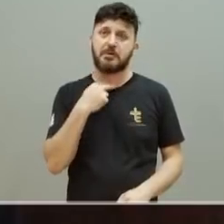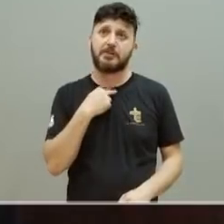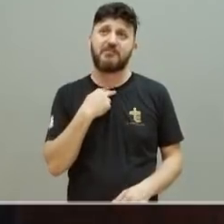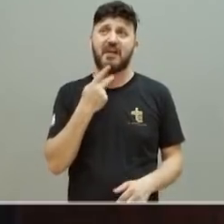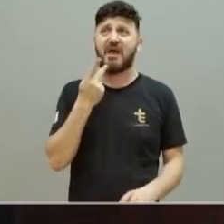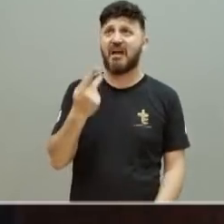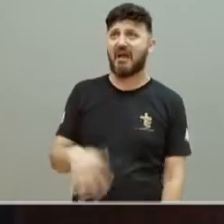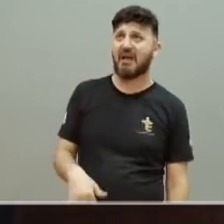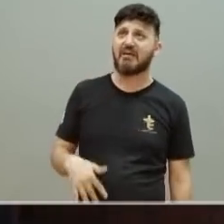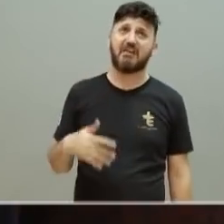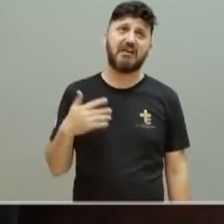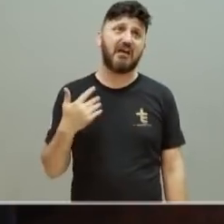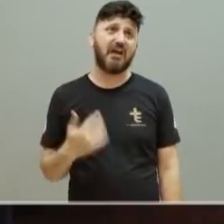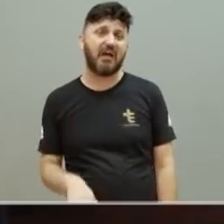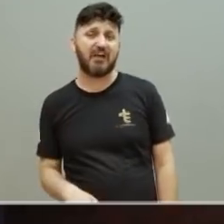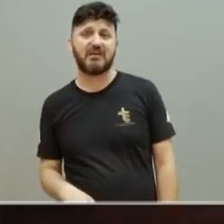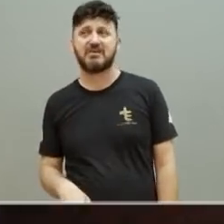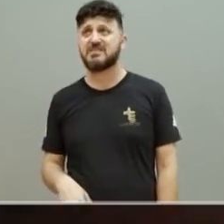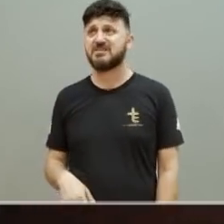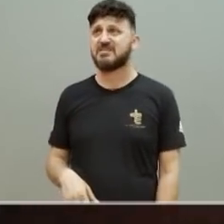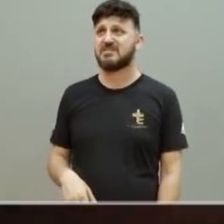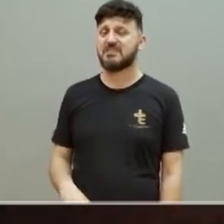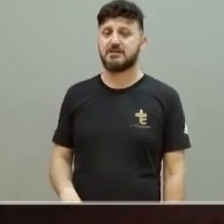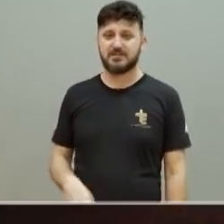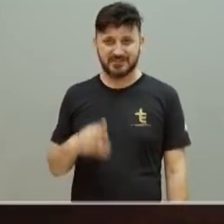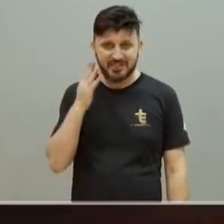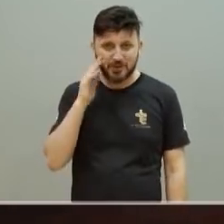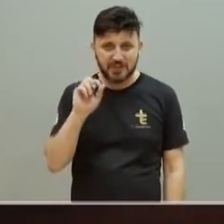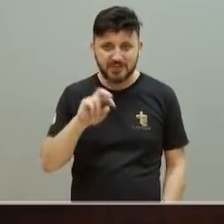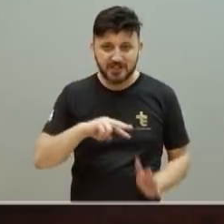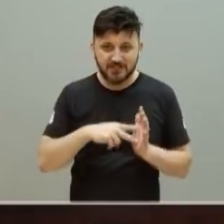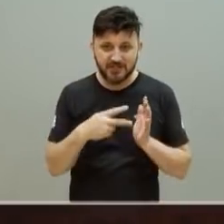sairmos do nhenhenhé. Sabe o que nhenhenhé?